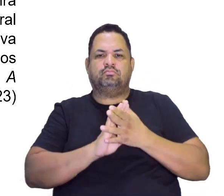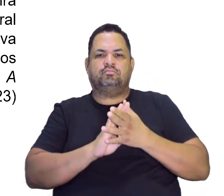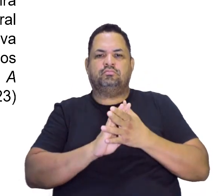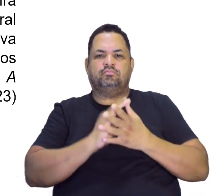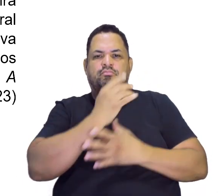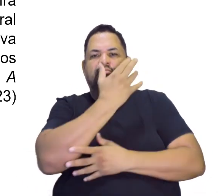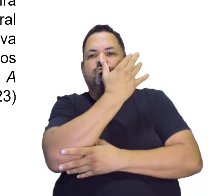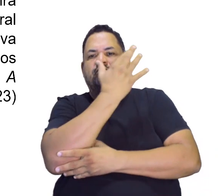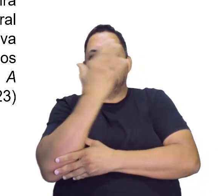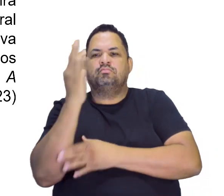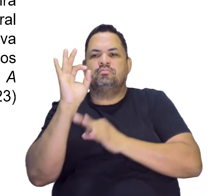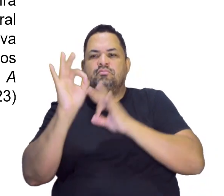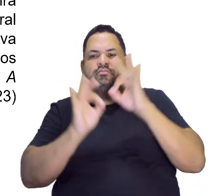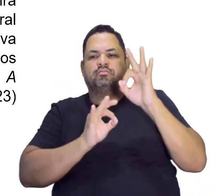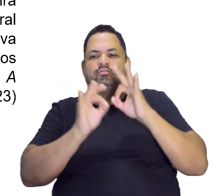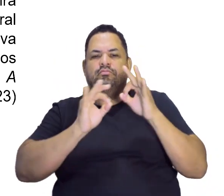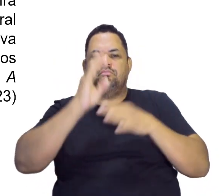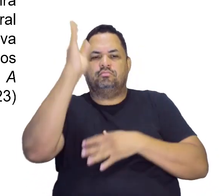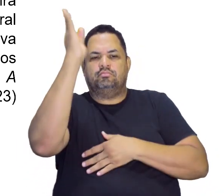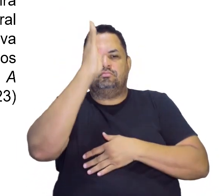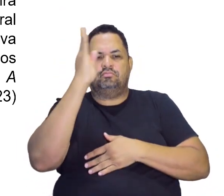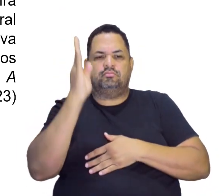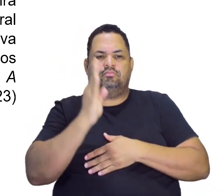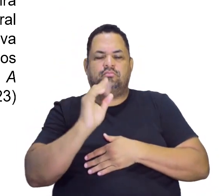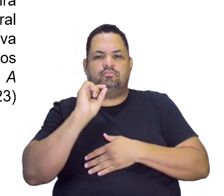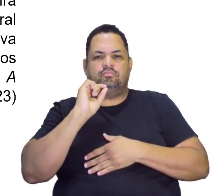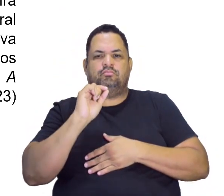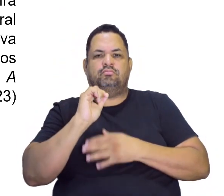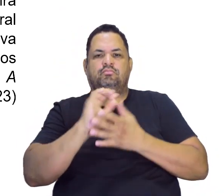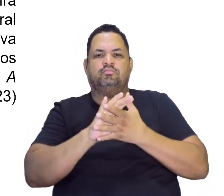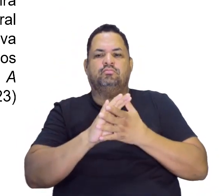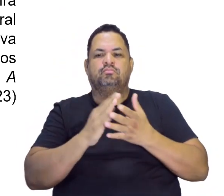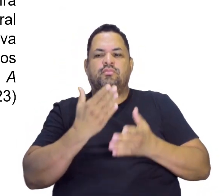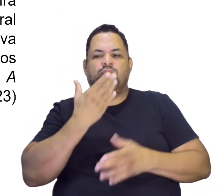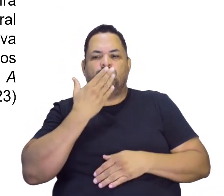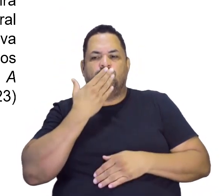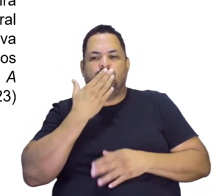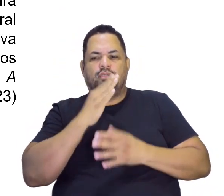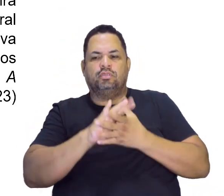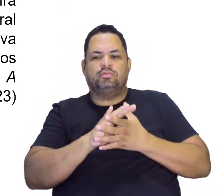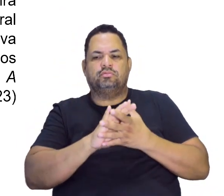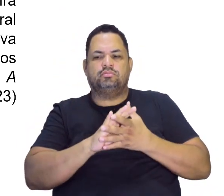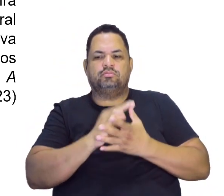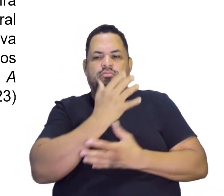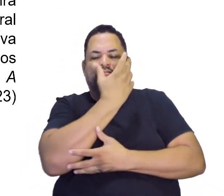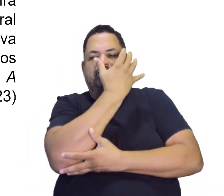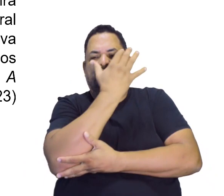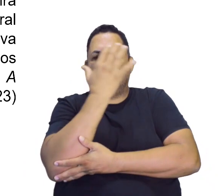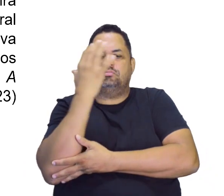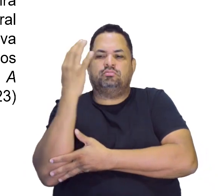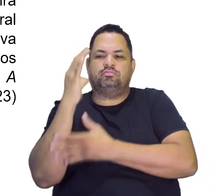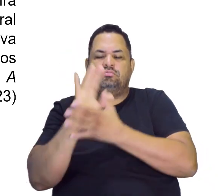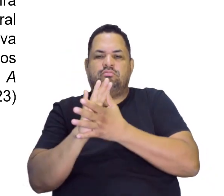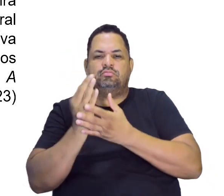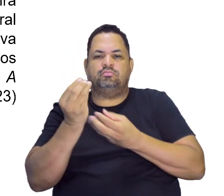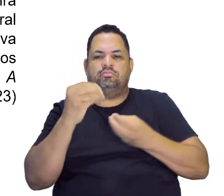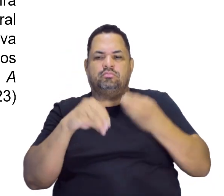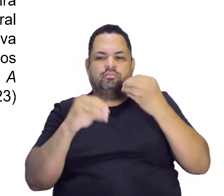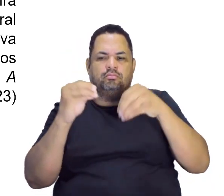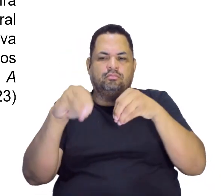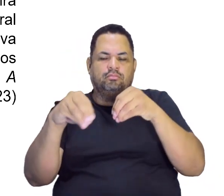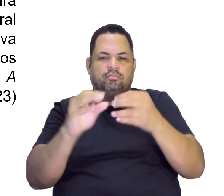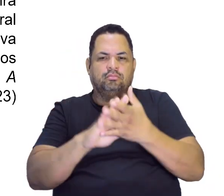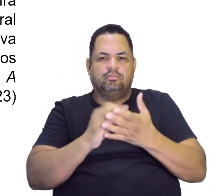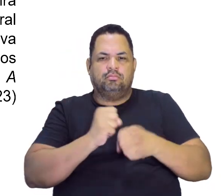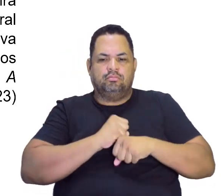arbusto ornamental brasileiro O que é o arbusto é um tipo de mini árvore é um tipo de planta